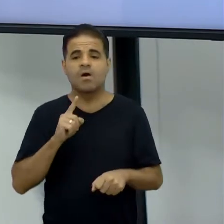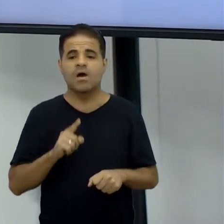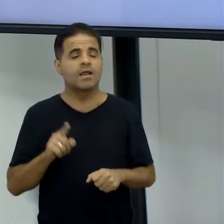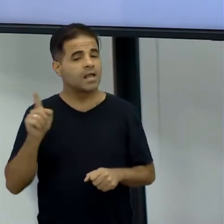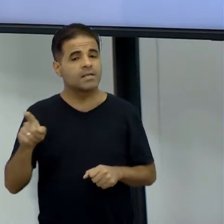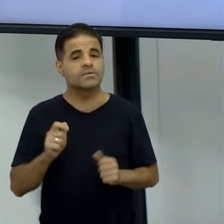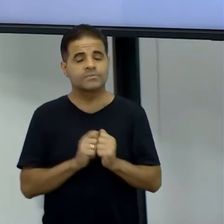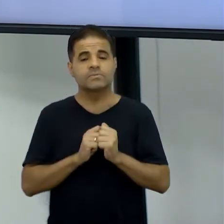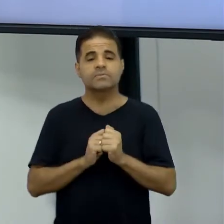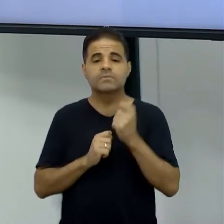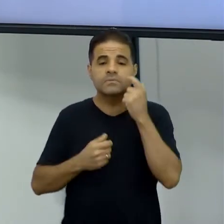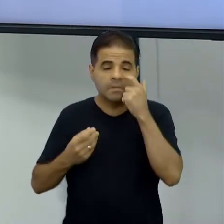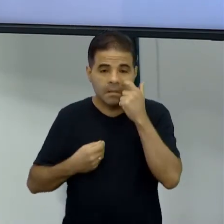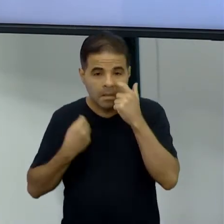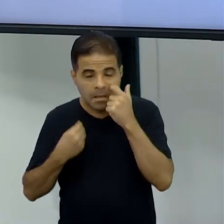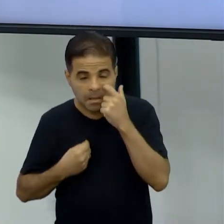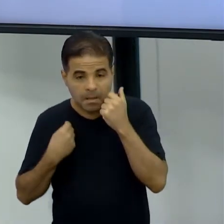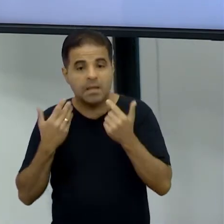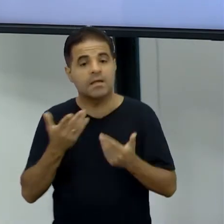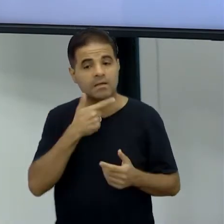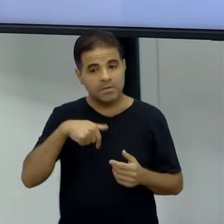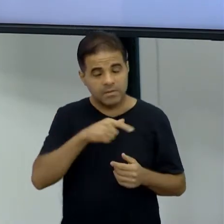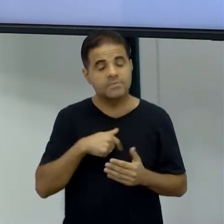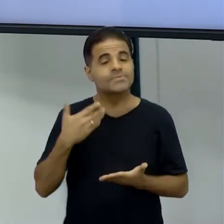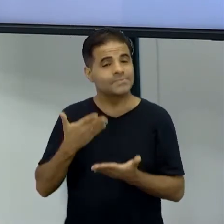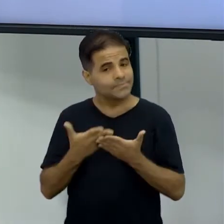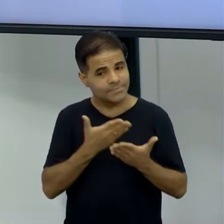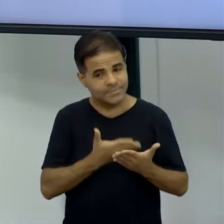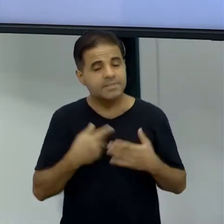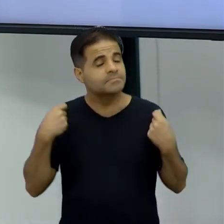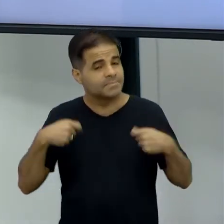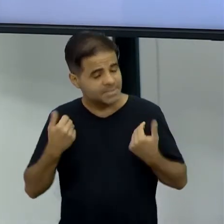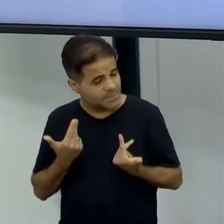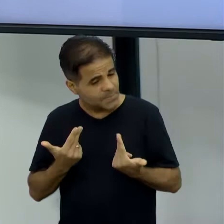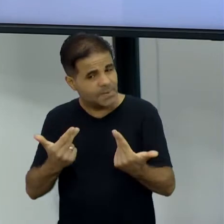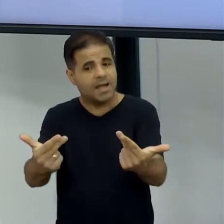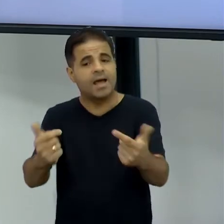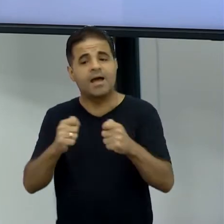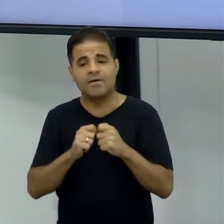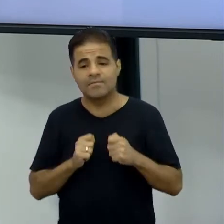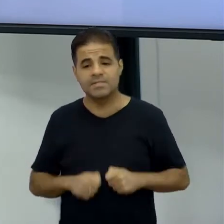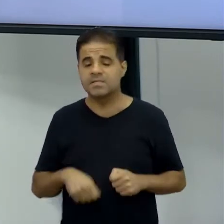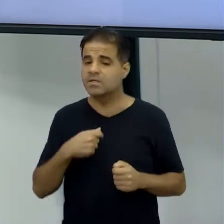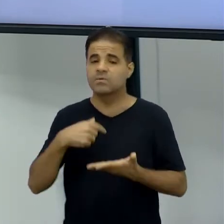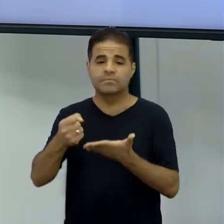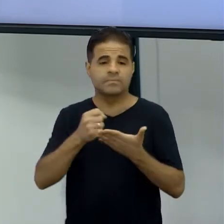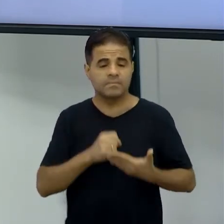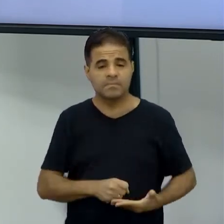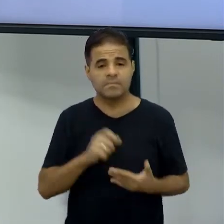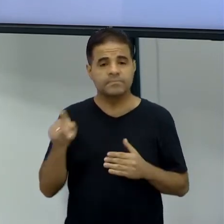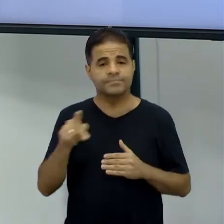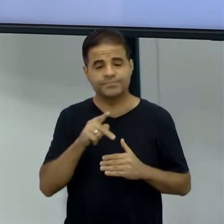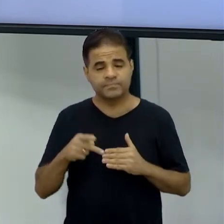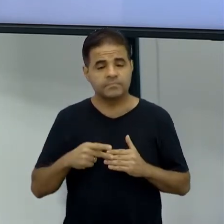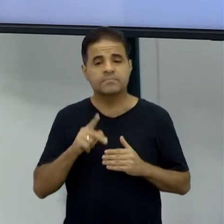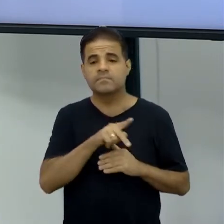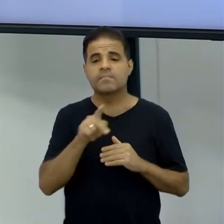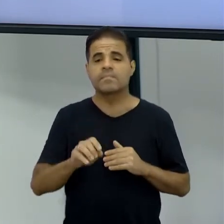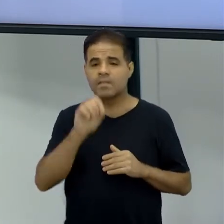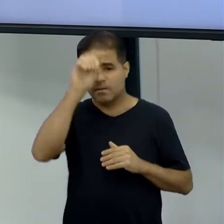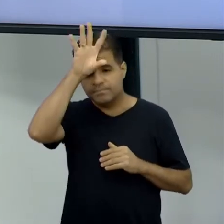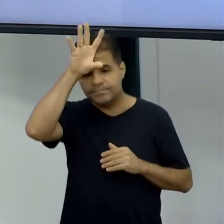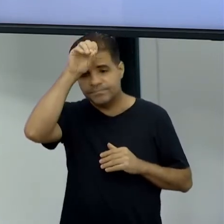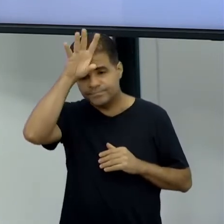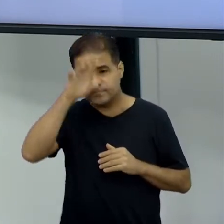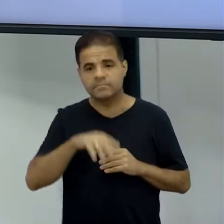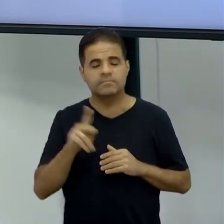ali das nossas vivências, que é o que os nossos estudantes deveriam fazer. Gente, eu não trouxe a foto do professor Osmar, porque como é